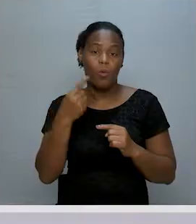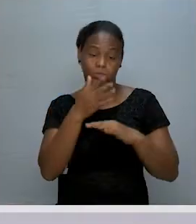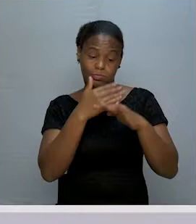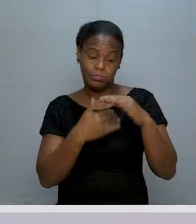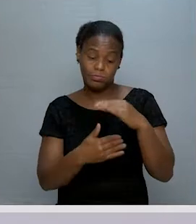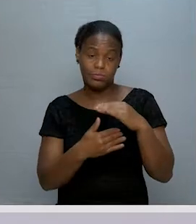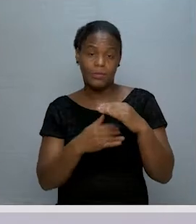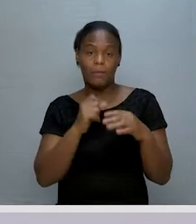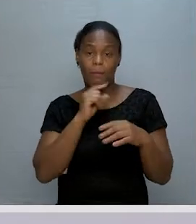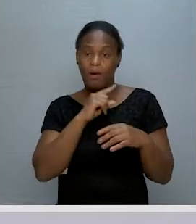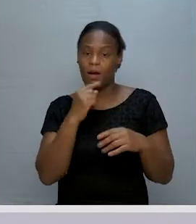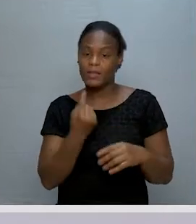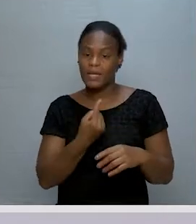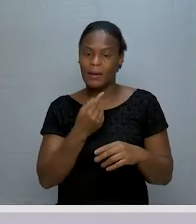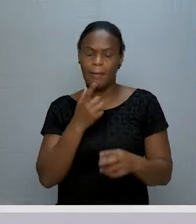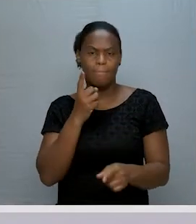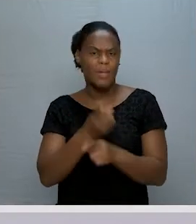frações que sejam